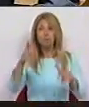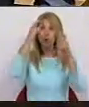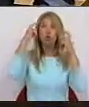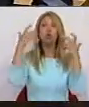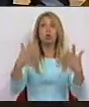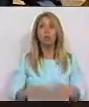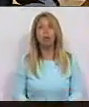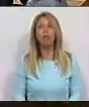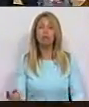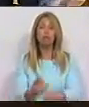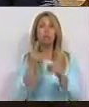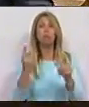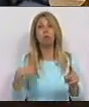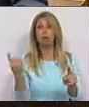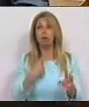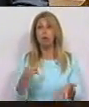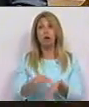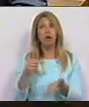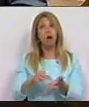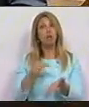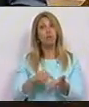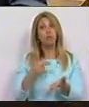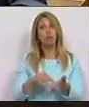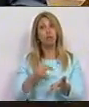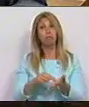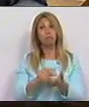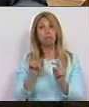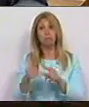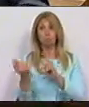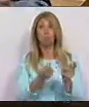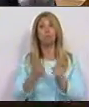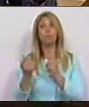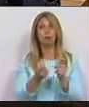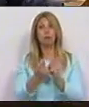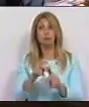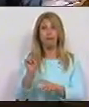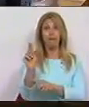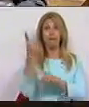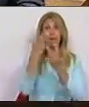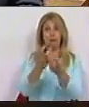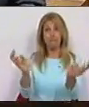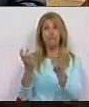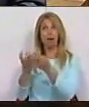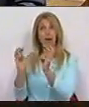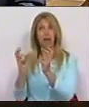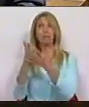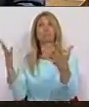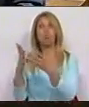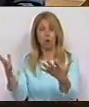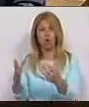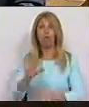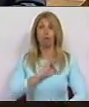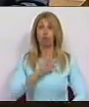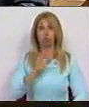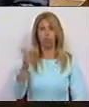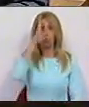Surpreendente, porque estávamos à espera que neste debate entre as duas bancadas da maioria e o Sr.